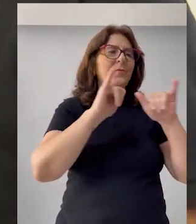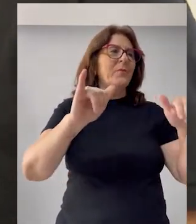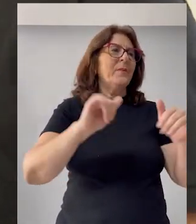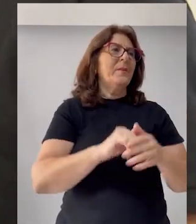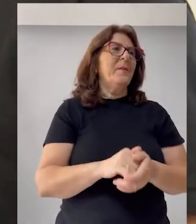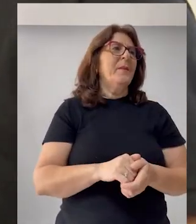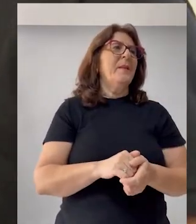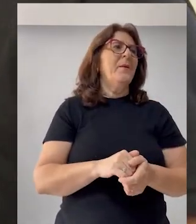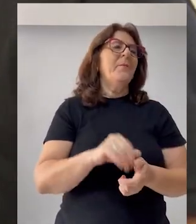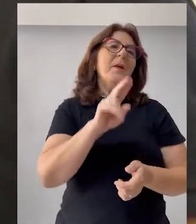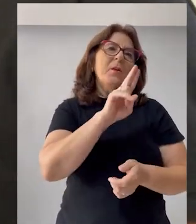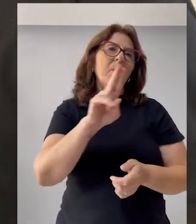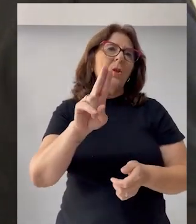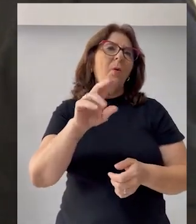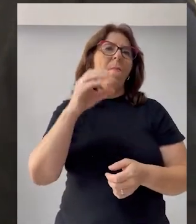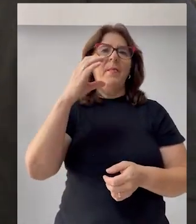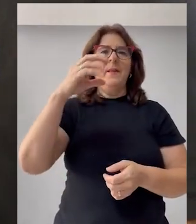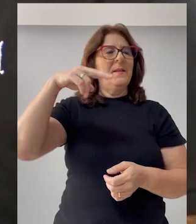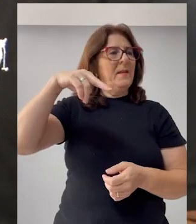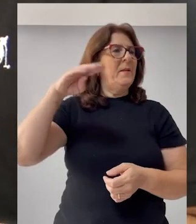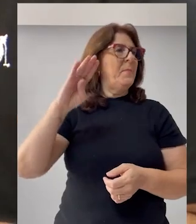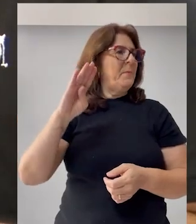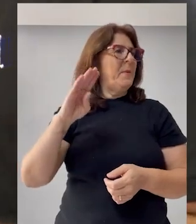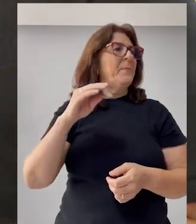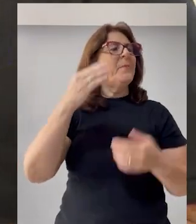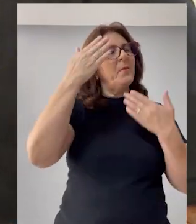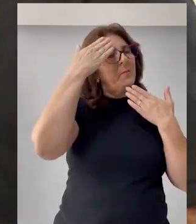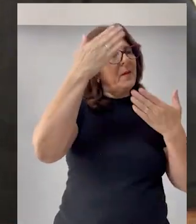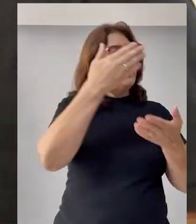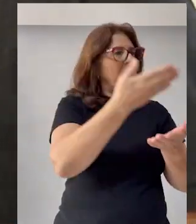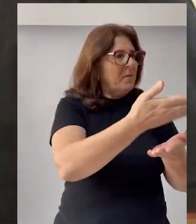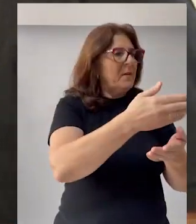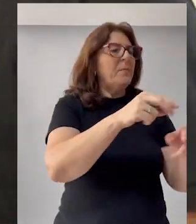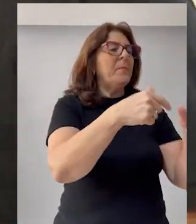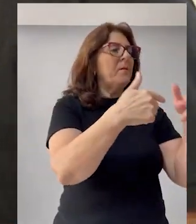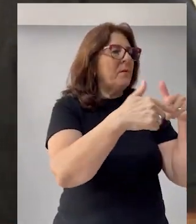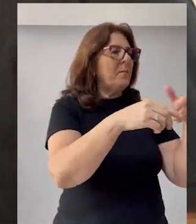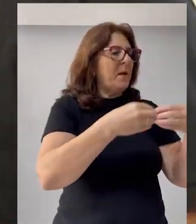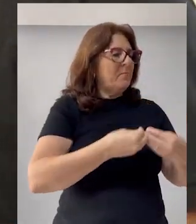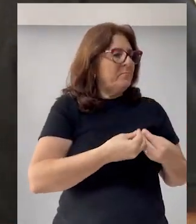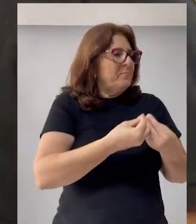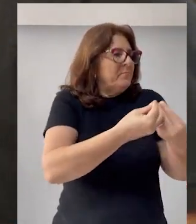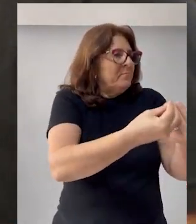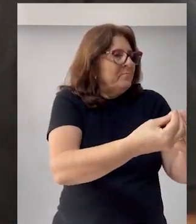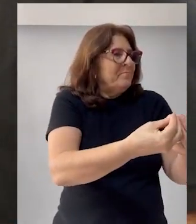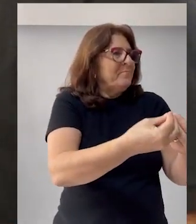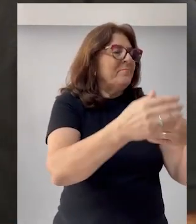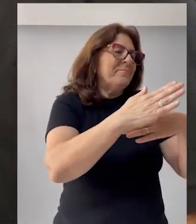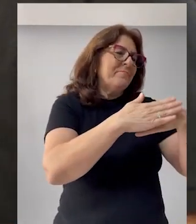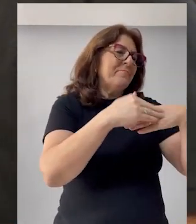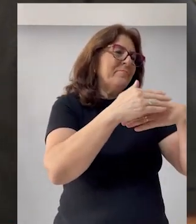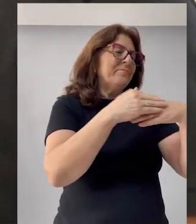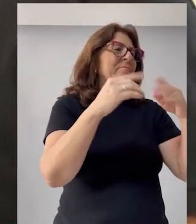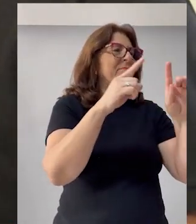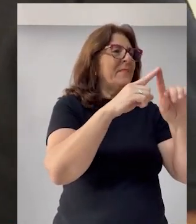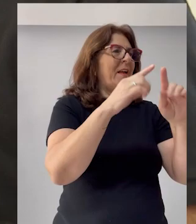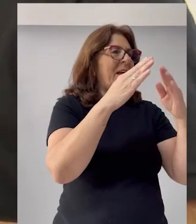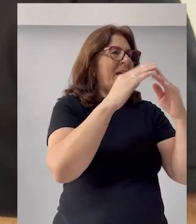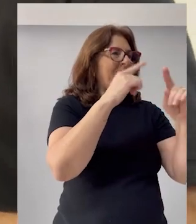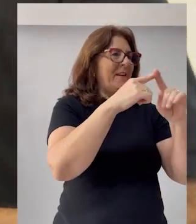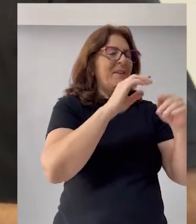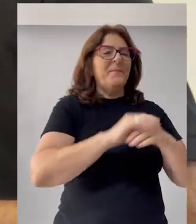todo o Regional Sul 2 da CNBB é muito grato a você, por esse trabalho, pela sua doação, pela sua generosidade à igreja.